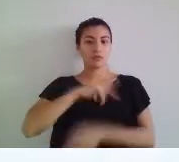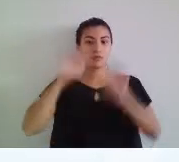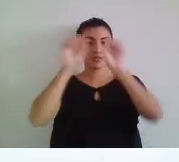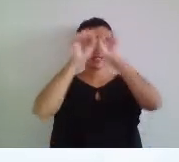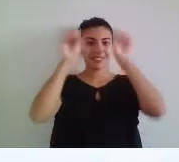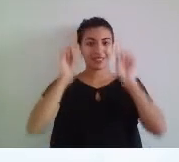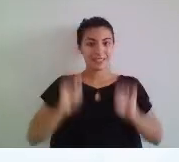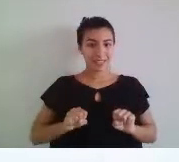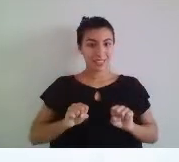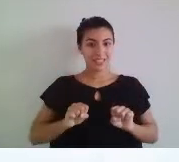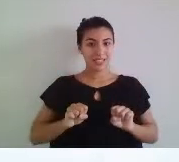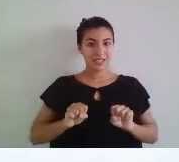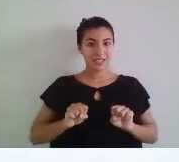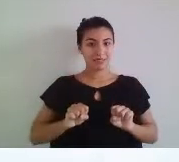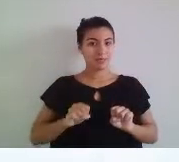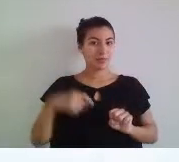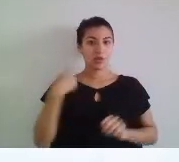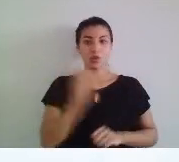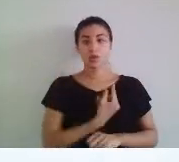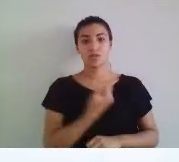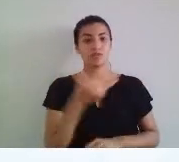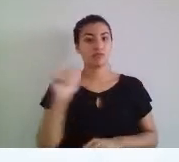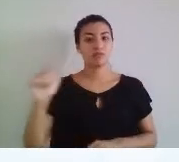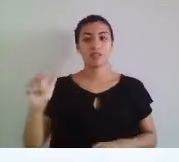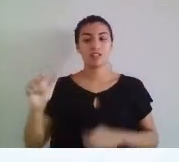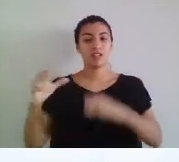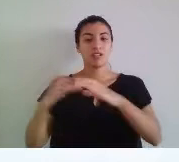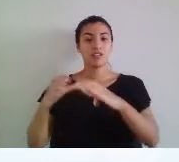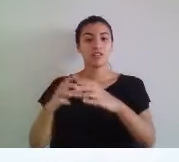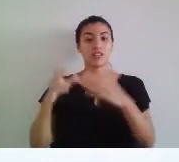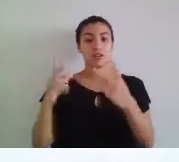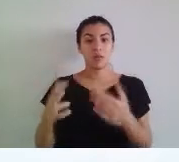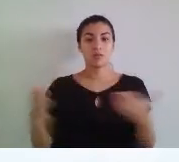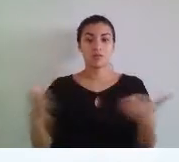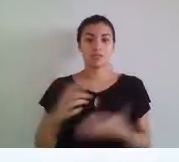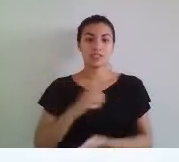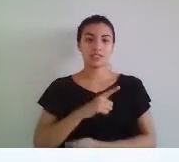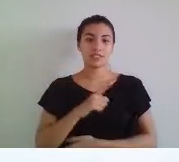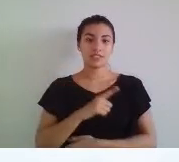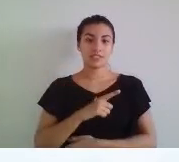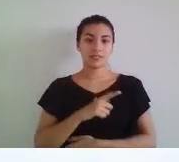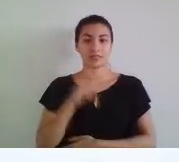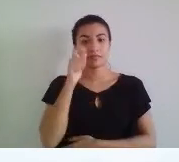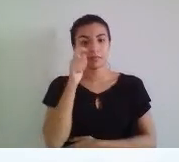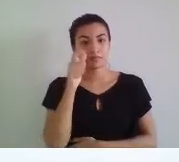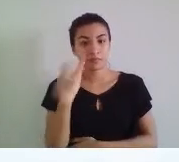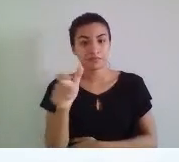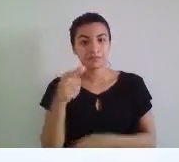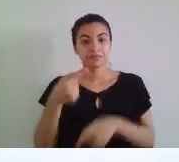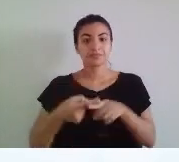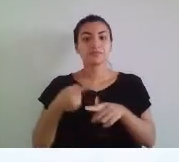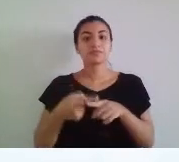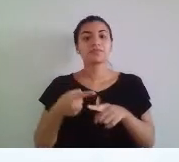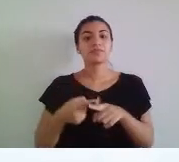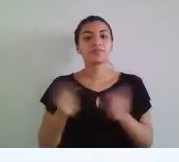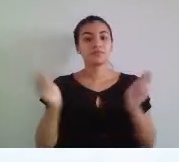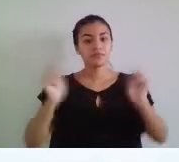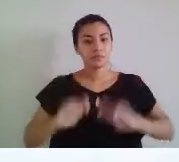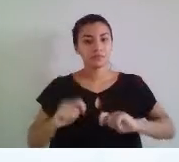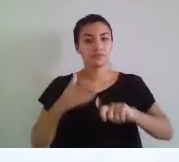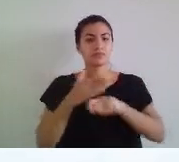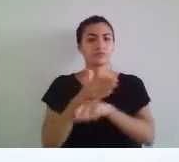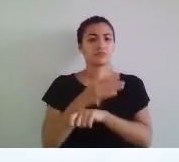trabalhadores, eu acredito que nós não teríamos nesse formato que nós temos. E é interessante porque a gente pode entrar aqui em